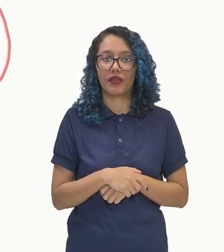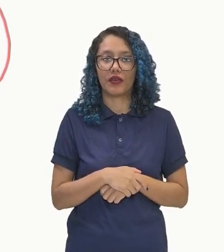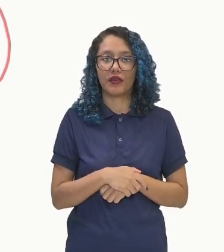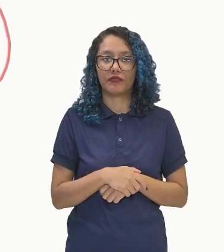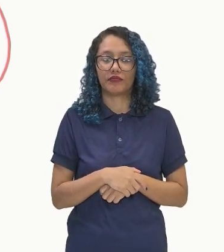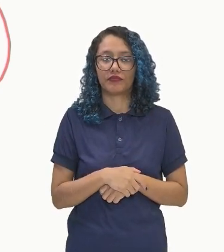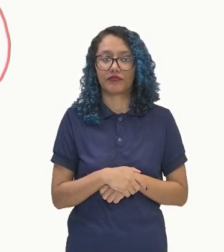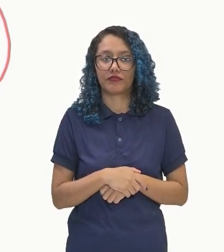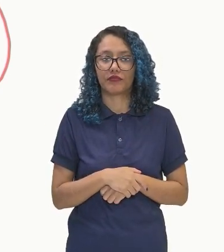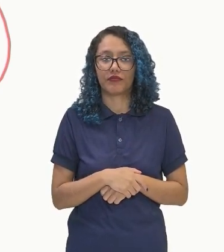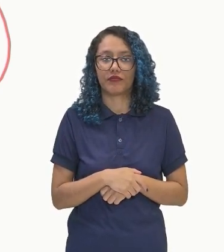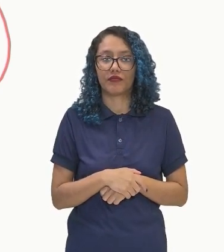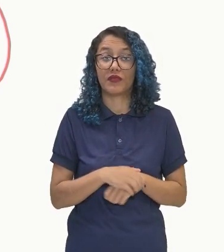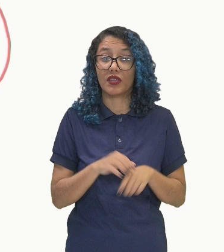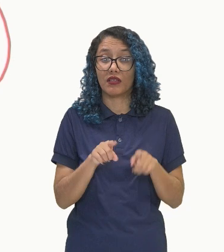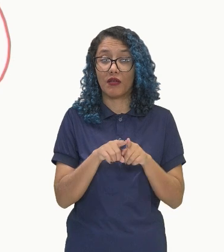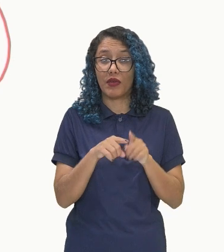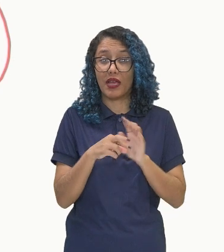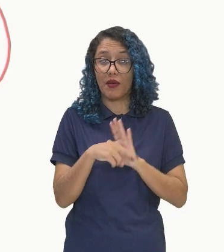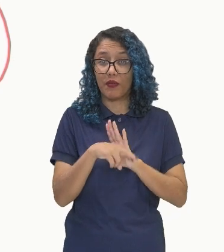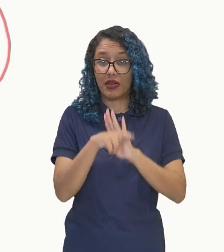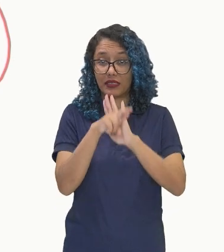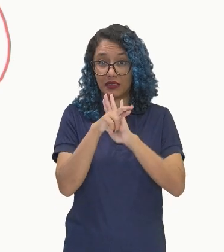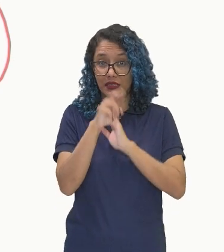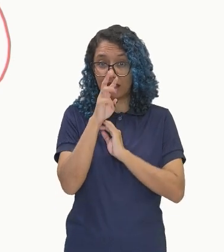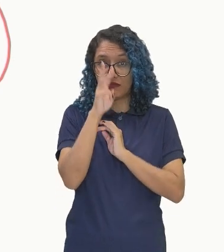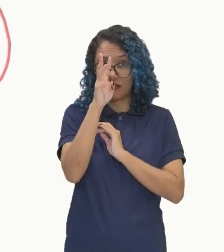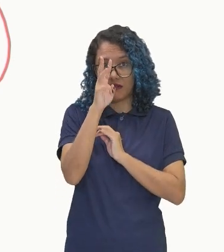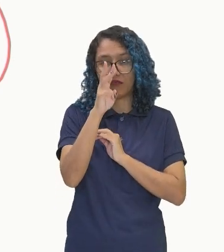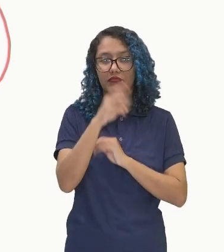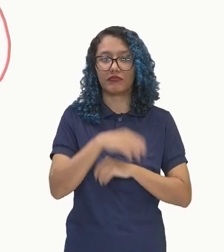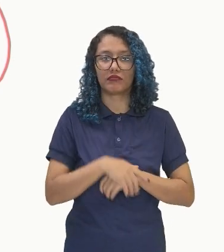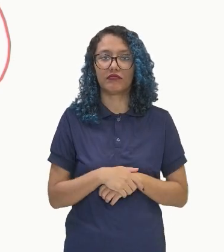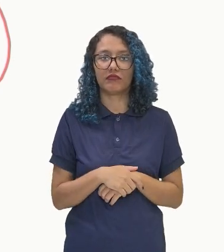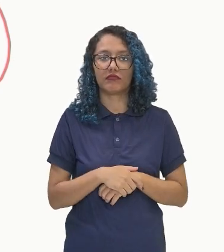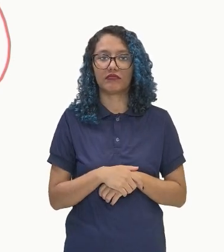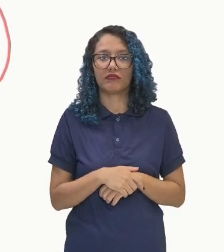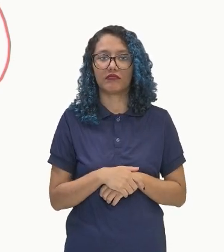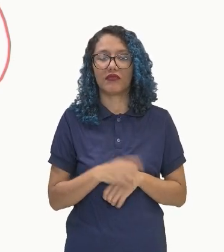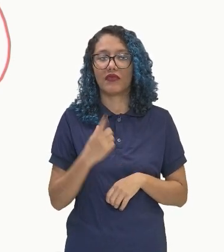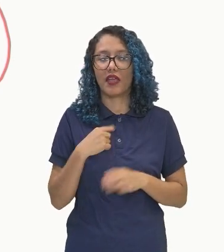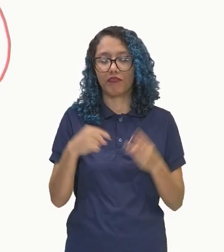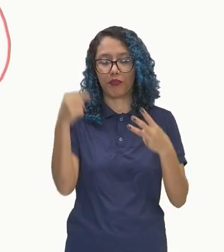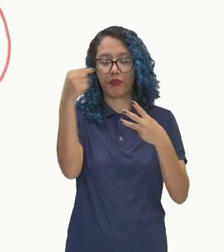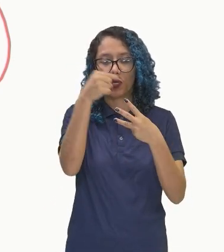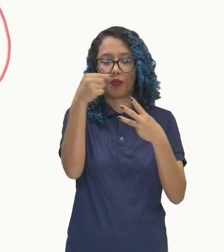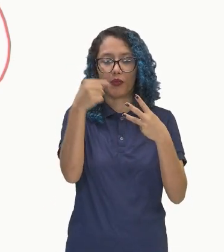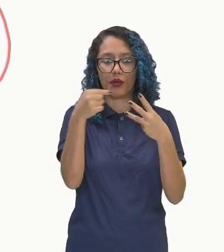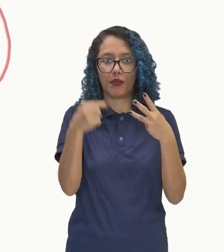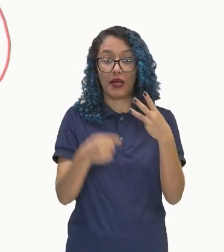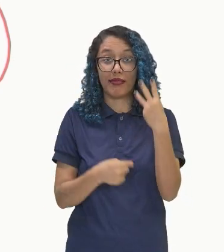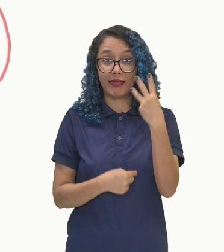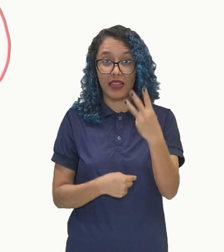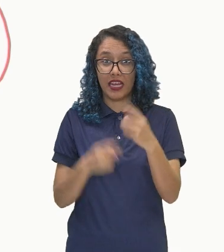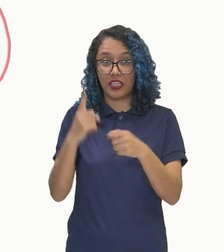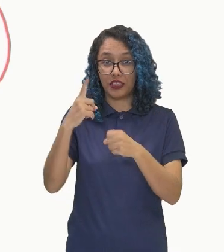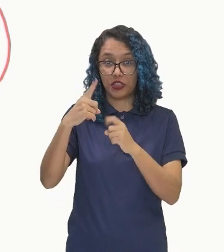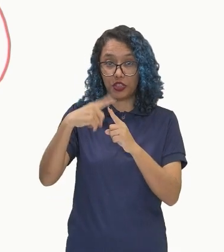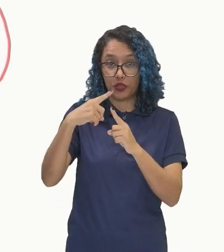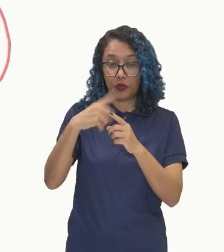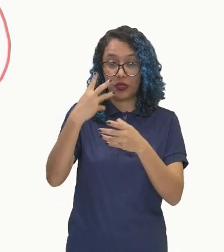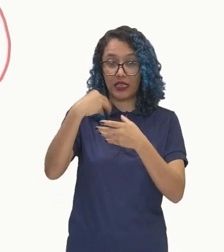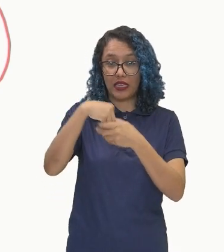útil dentro de um circuito elétrico com um receptor. Agora que eu já sei a definição